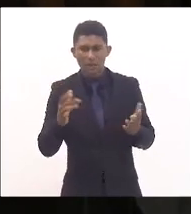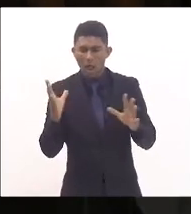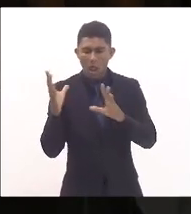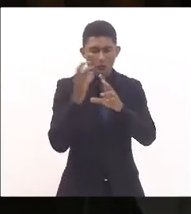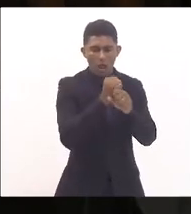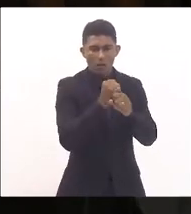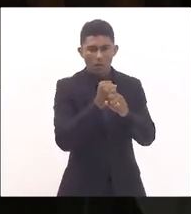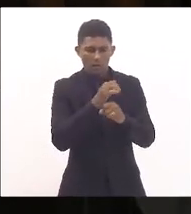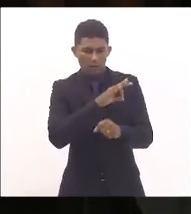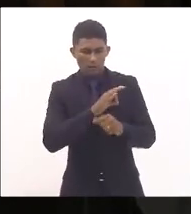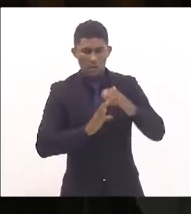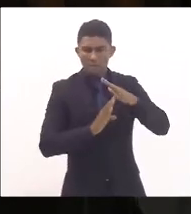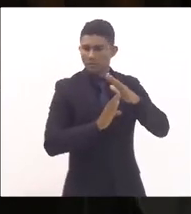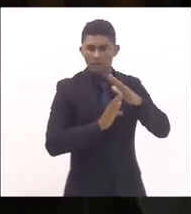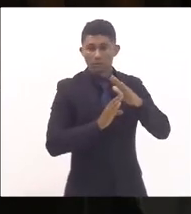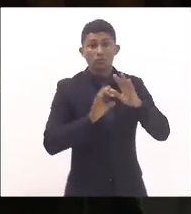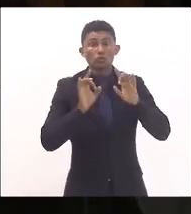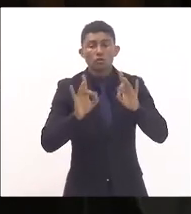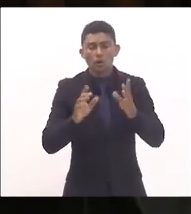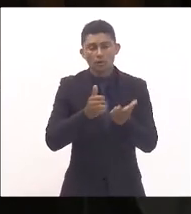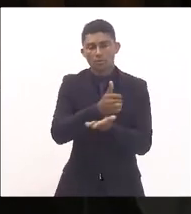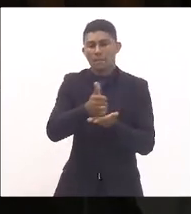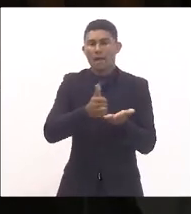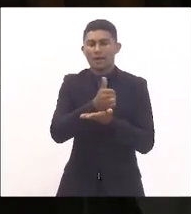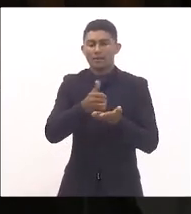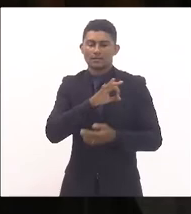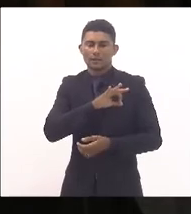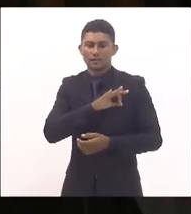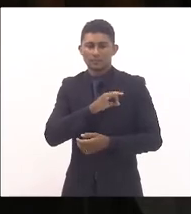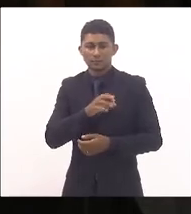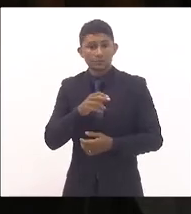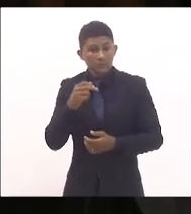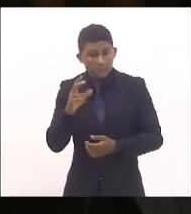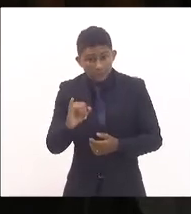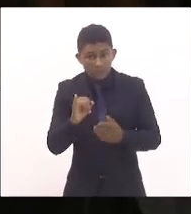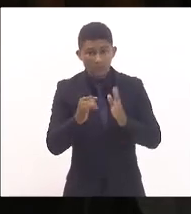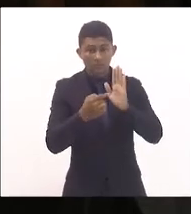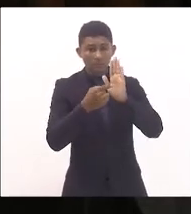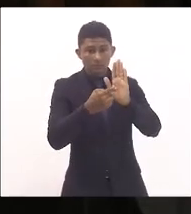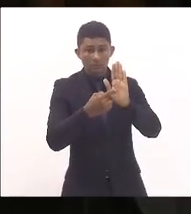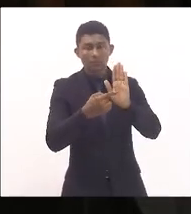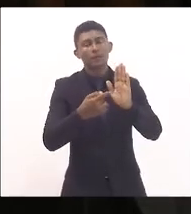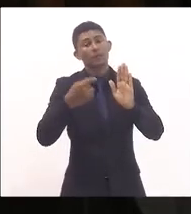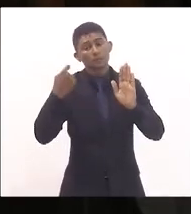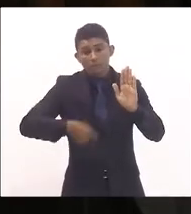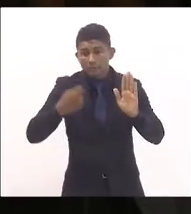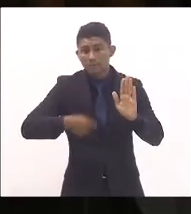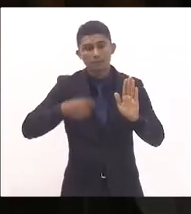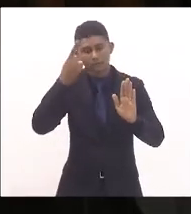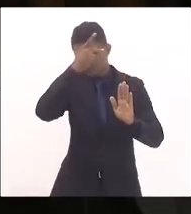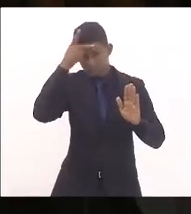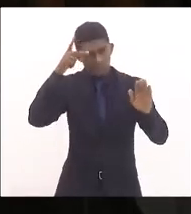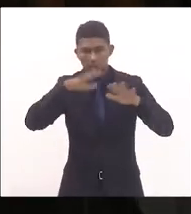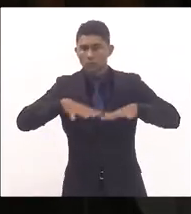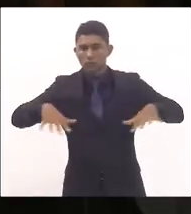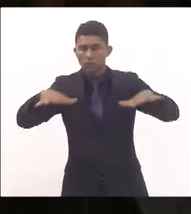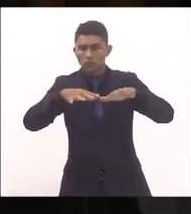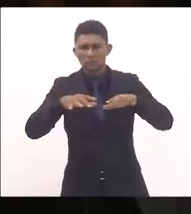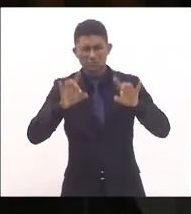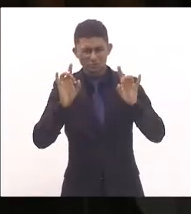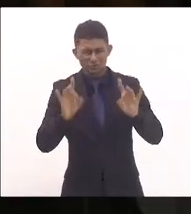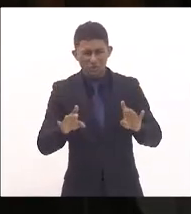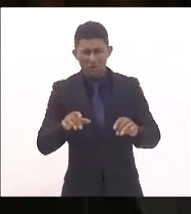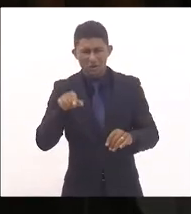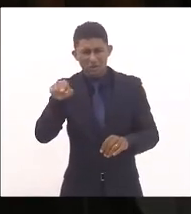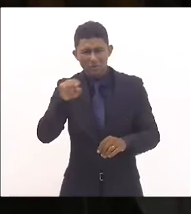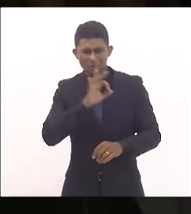que conta é só o salário base. Se for esse o critério, tem que ser para todo mundo. Não pode ser para uma categoria ou